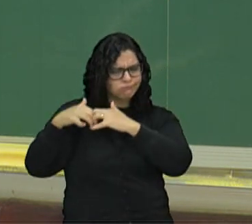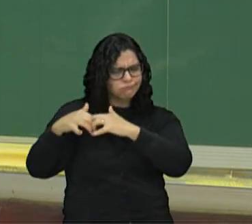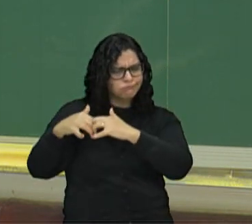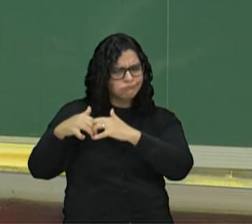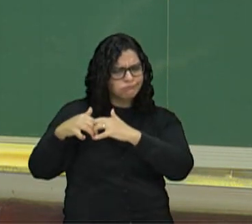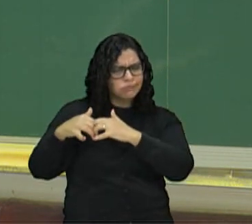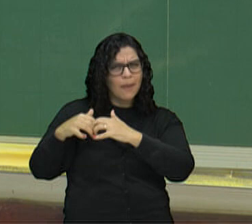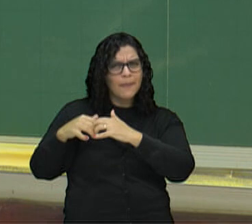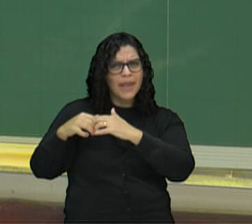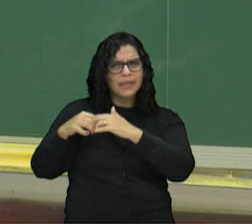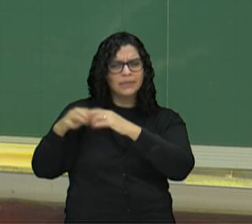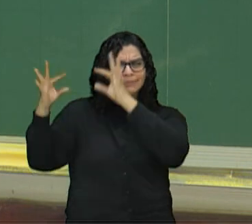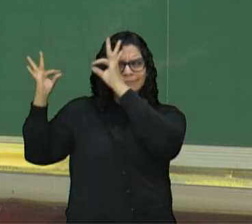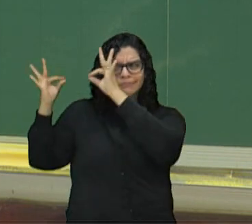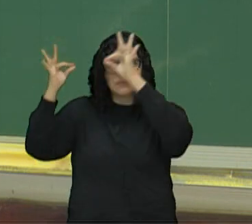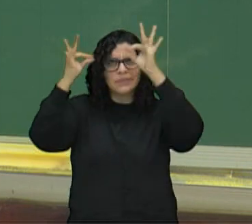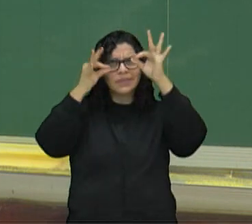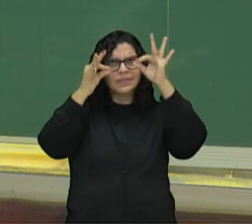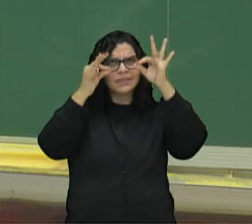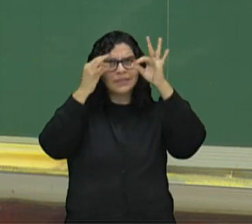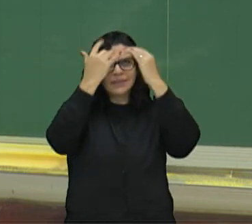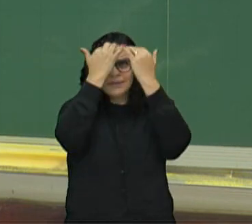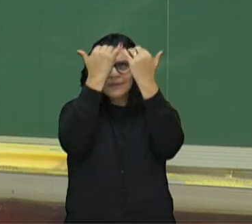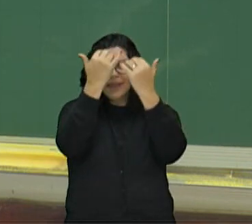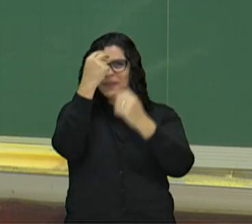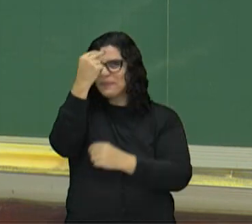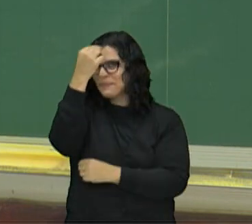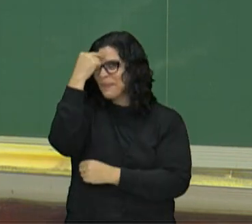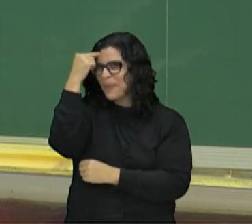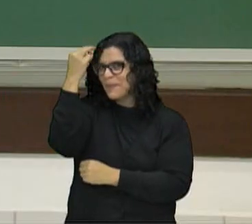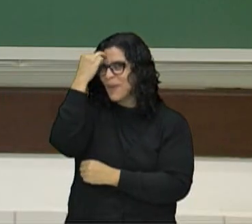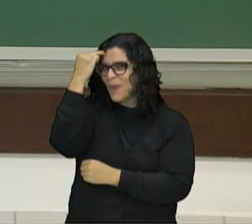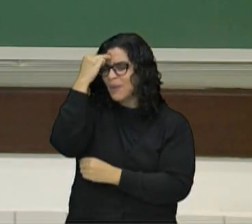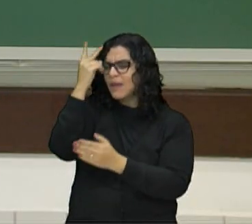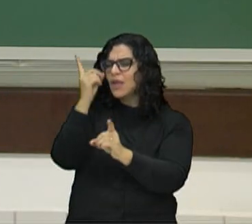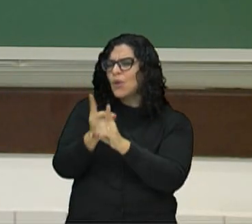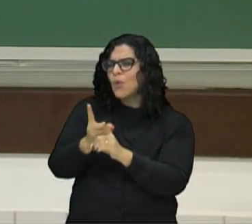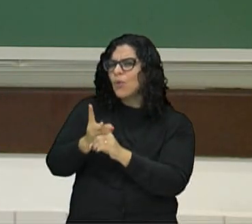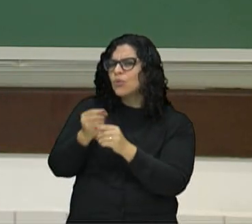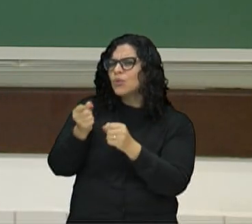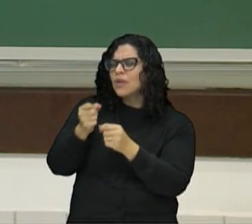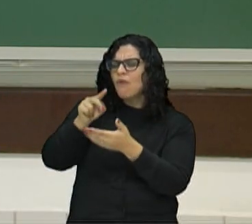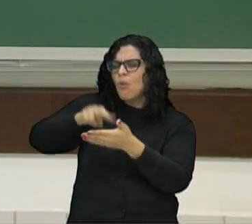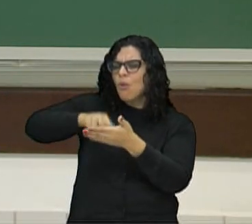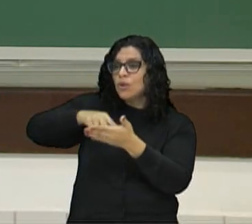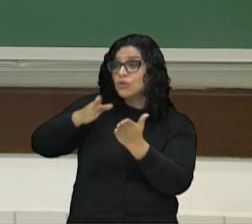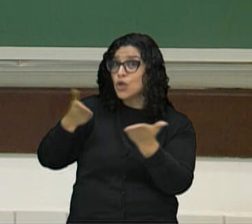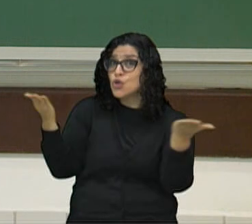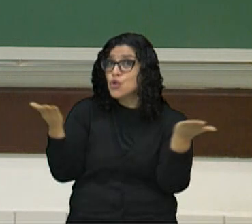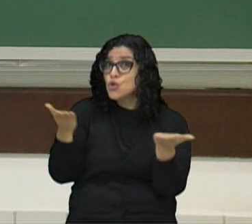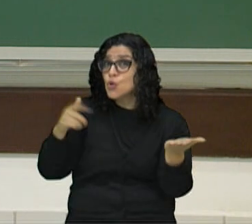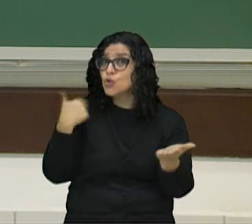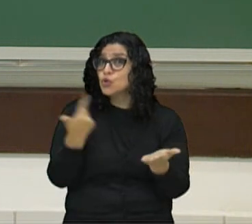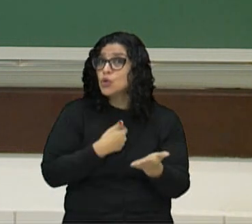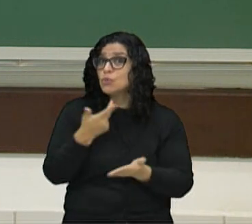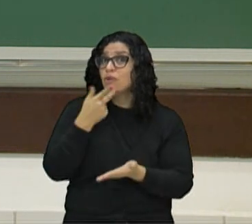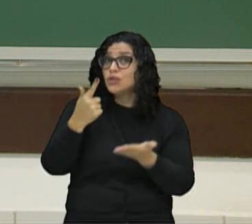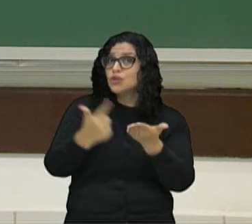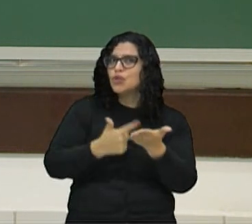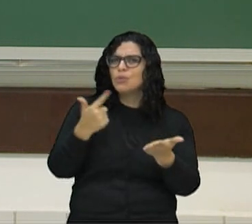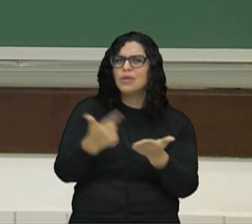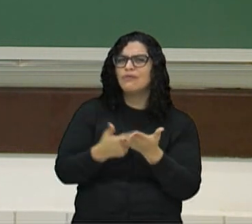aí na sua memória. E vamos falar hoje sobre uma obra muito